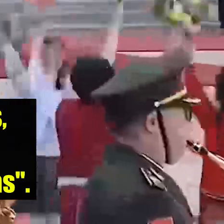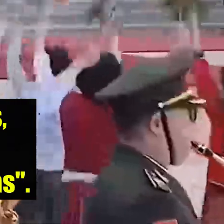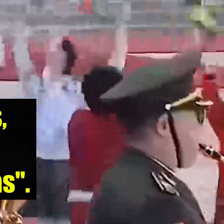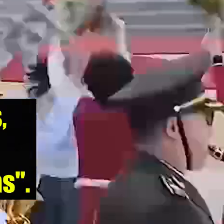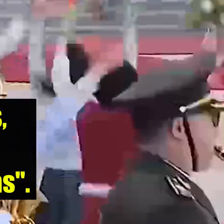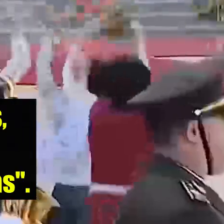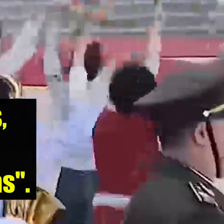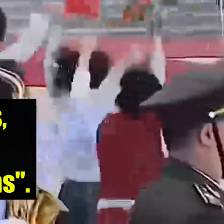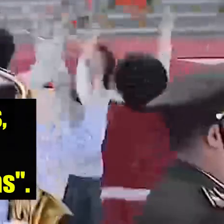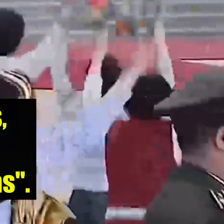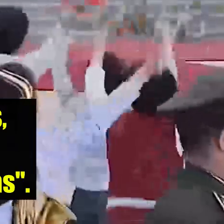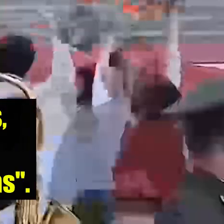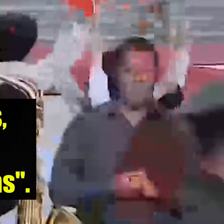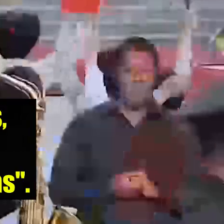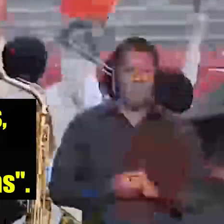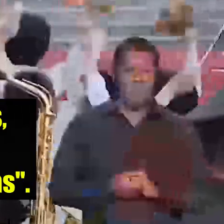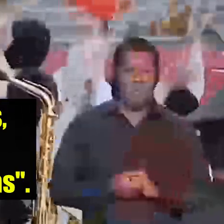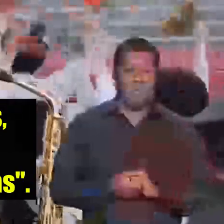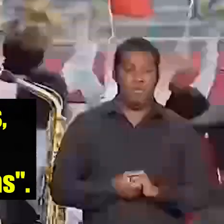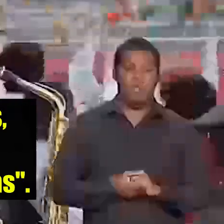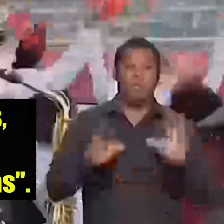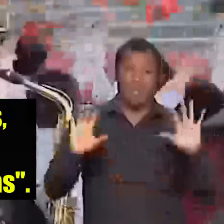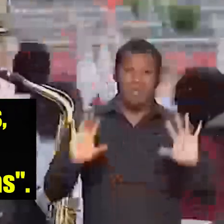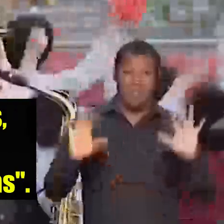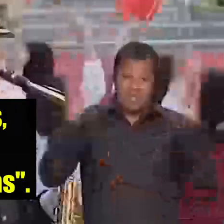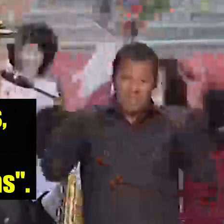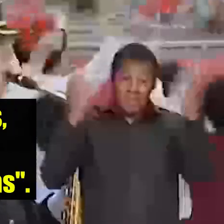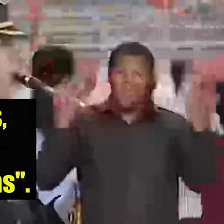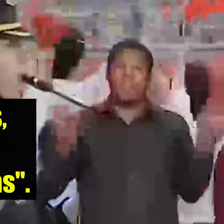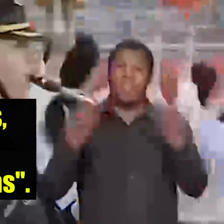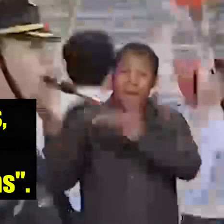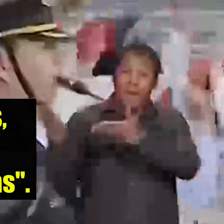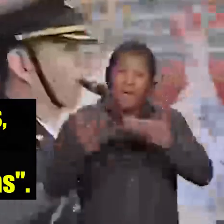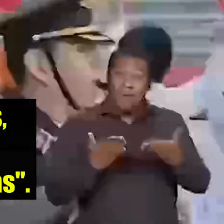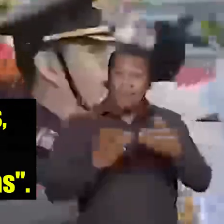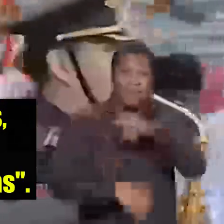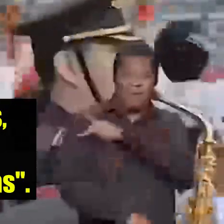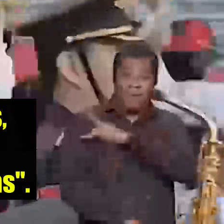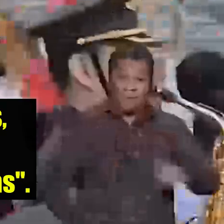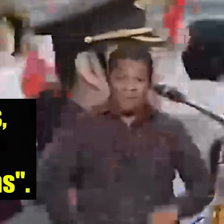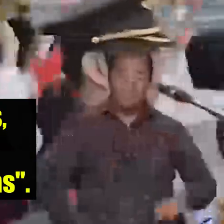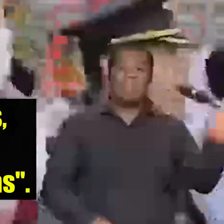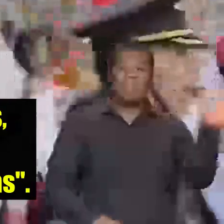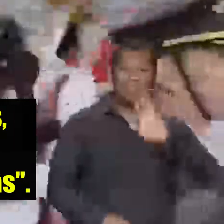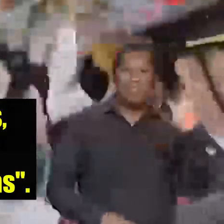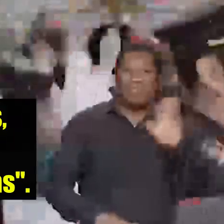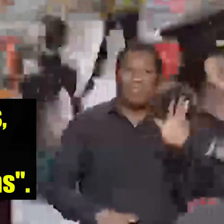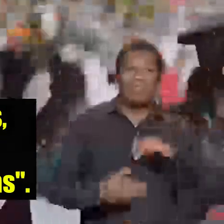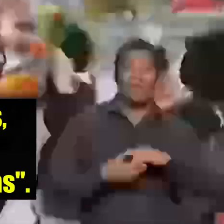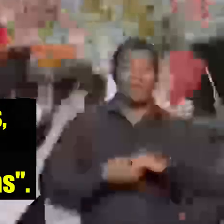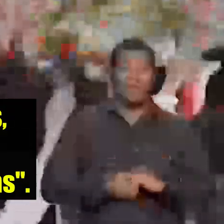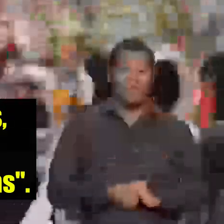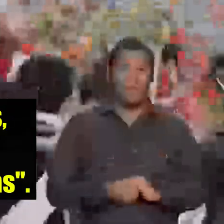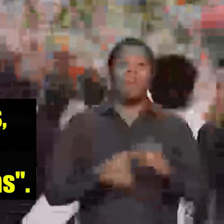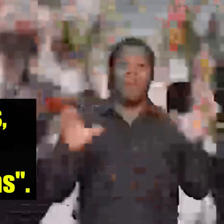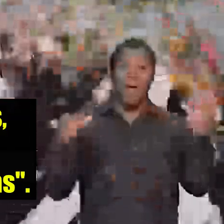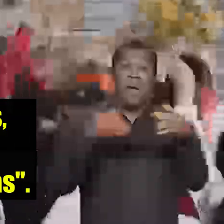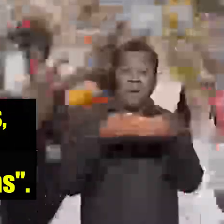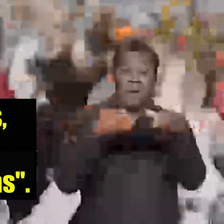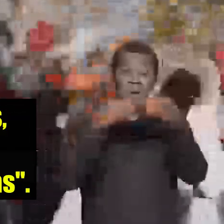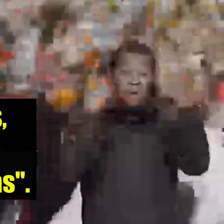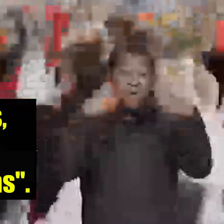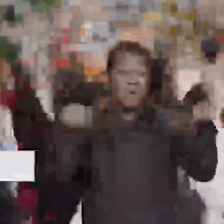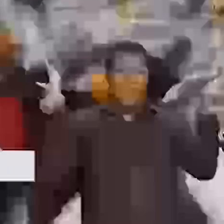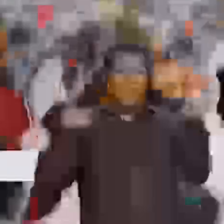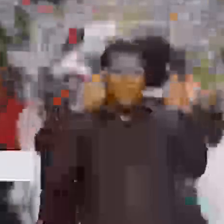momento bastante festivo, inclusive, desta cerimônia de boas-vindas ao presidente Lula, em que a banda executa